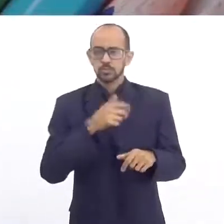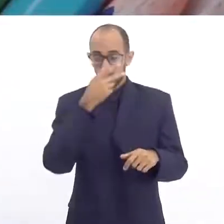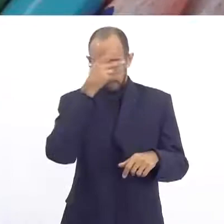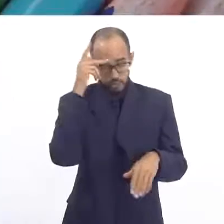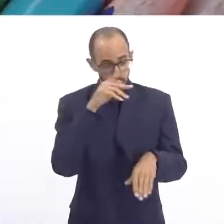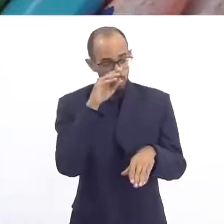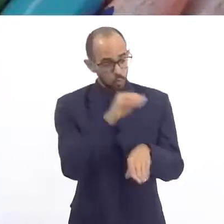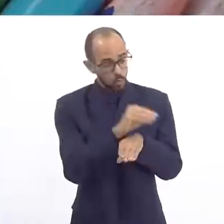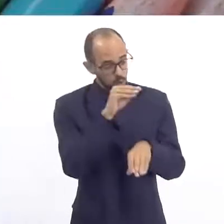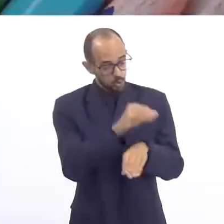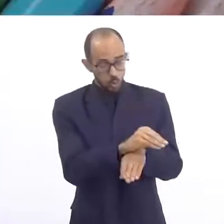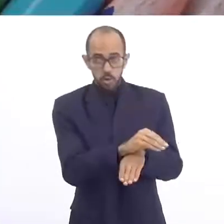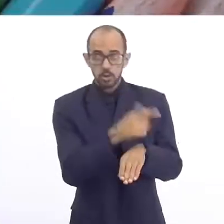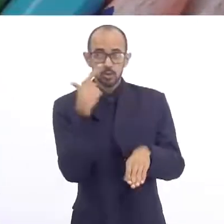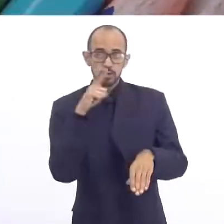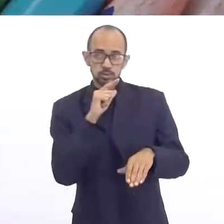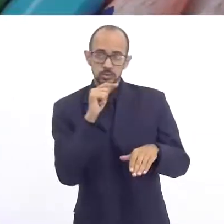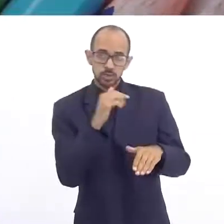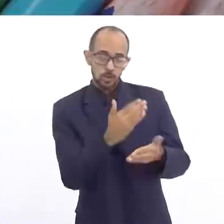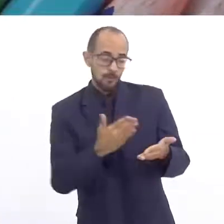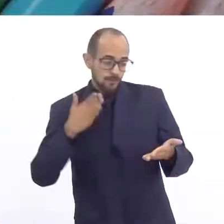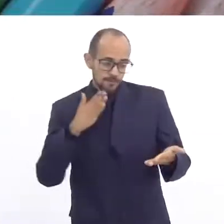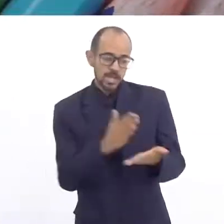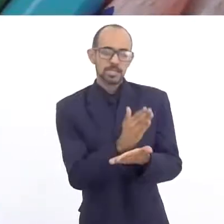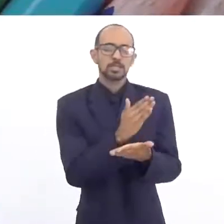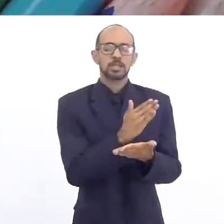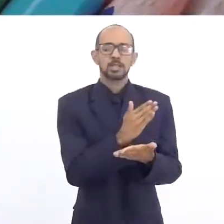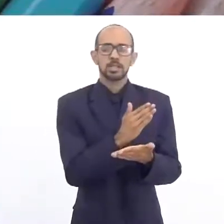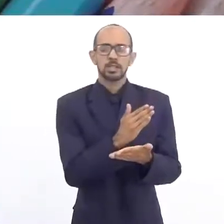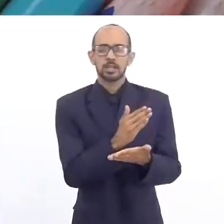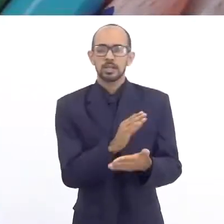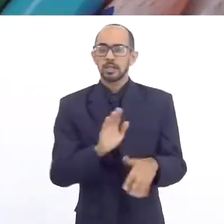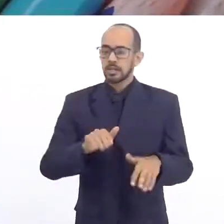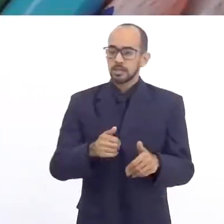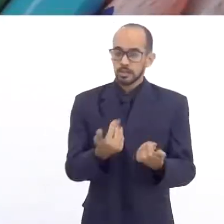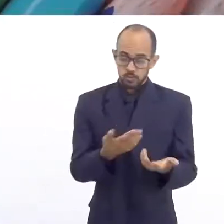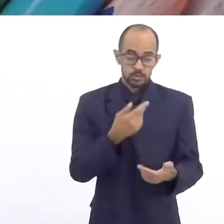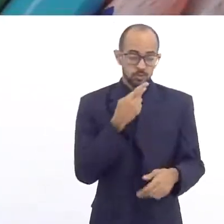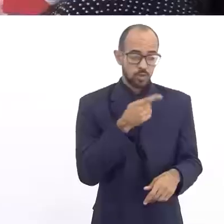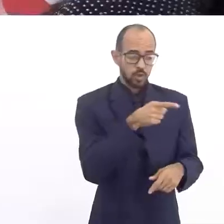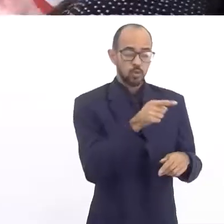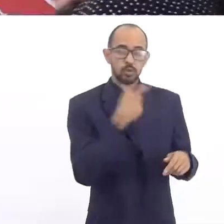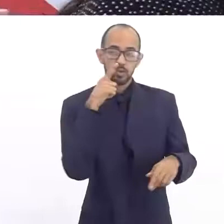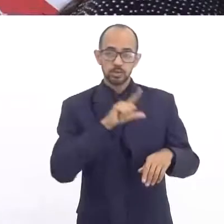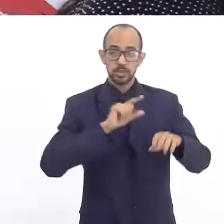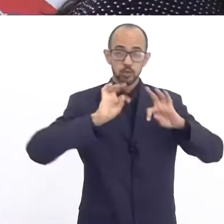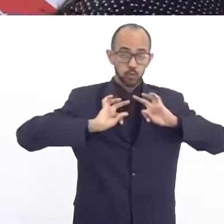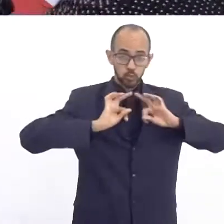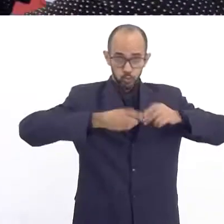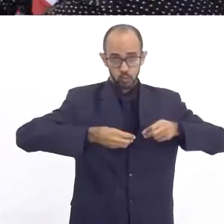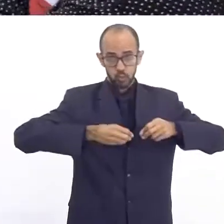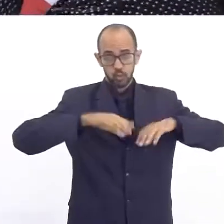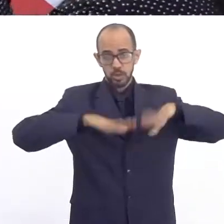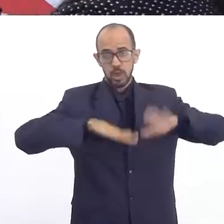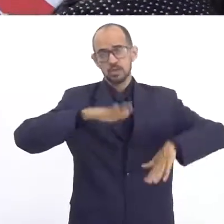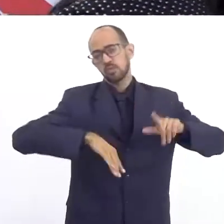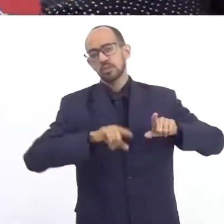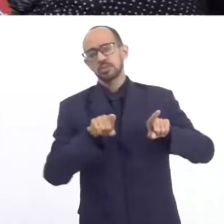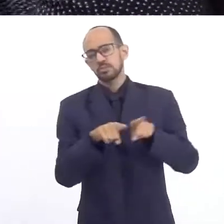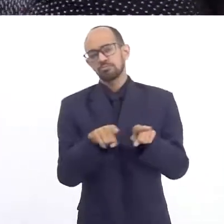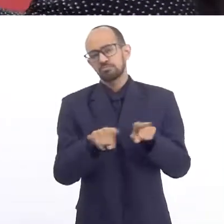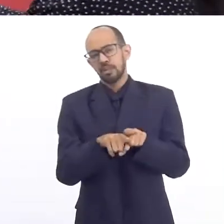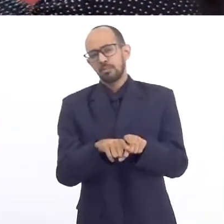amigos, de alguém que criou e que conseguiu vencer. E você falou de uma coisa assim, também de ter tudo e, de